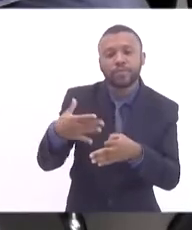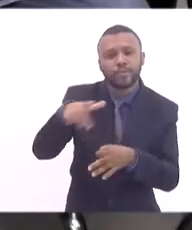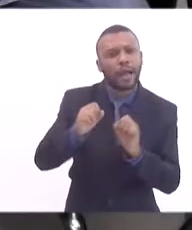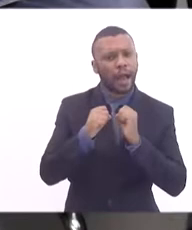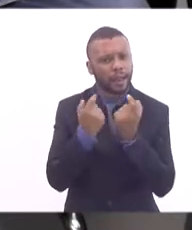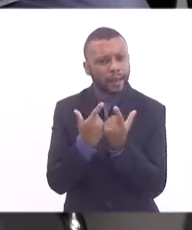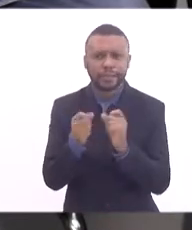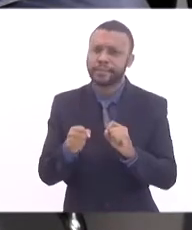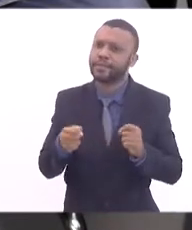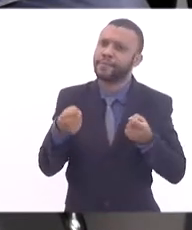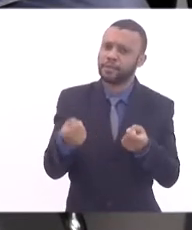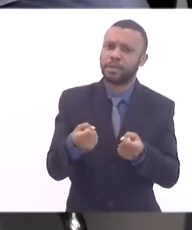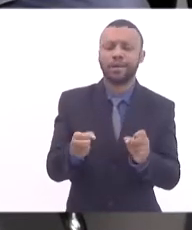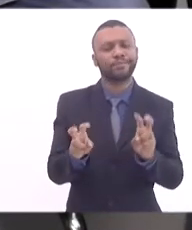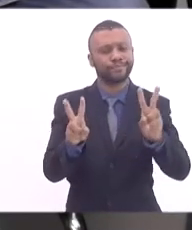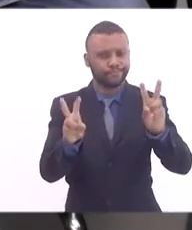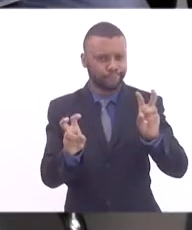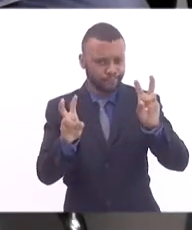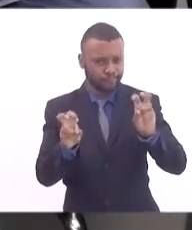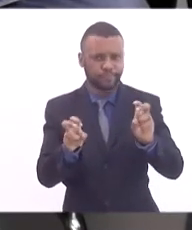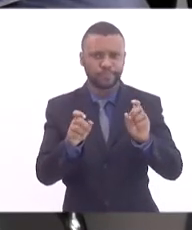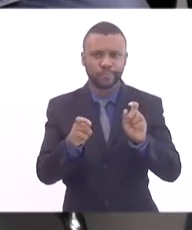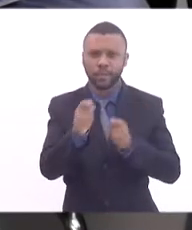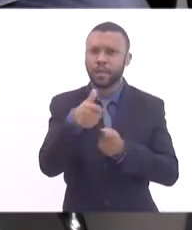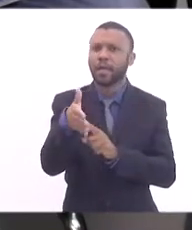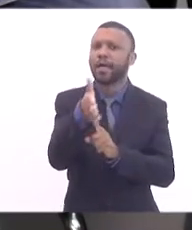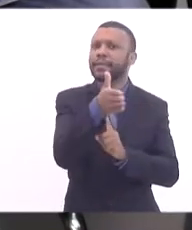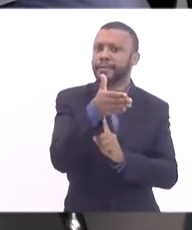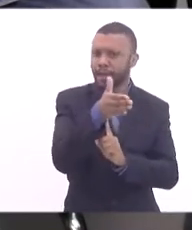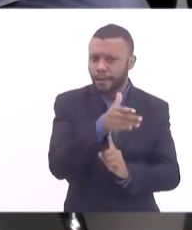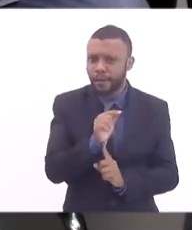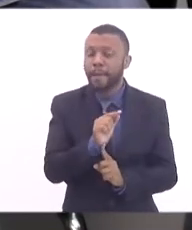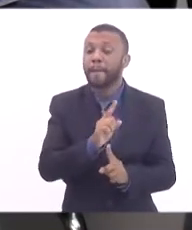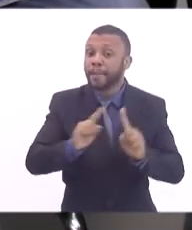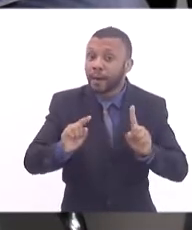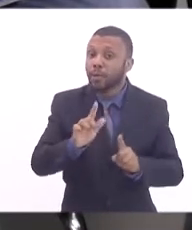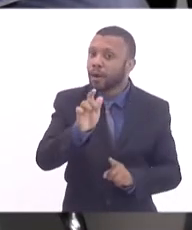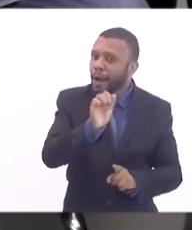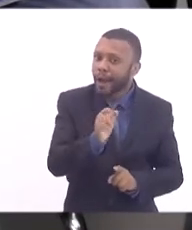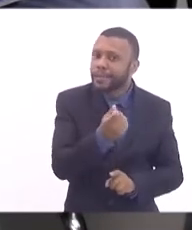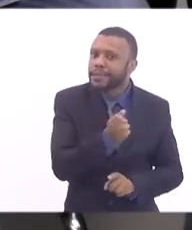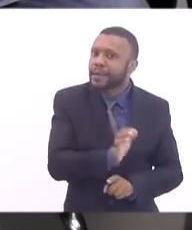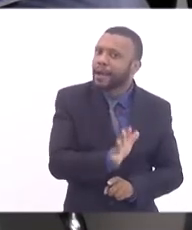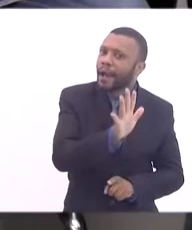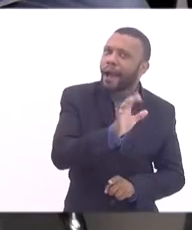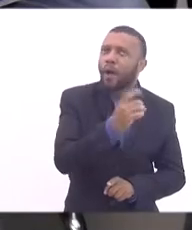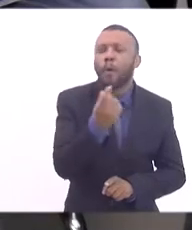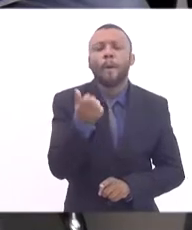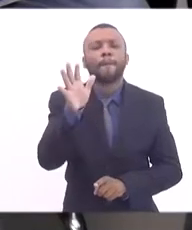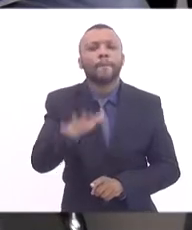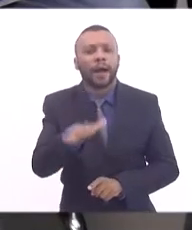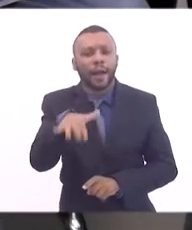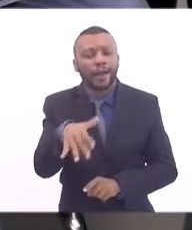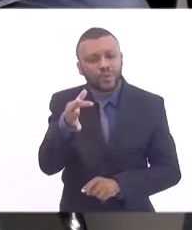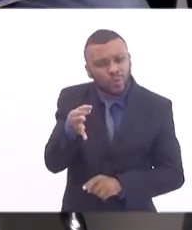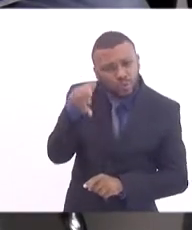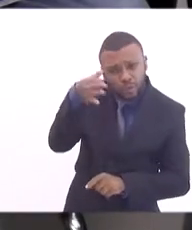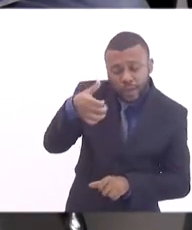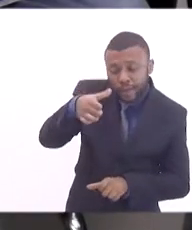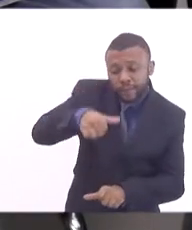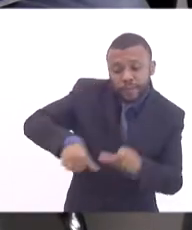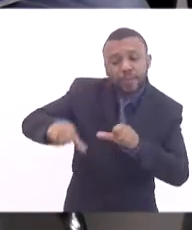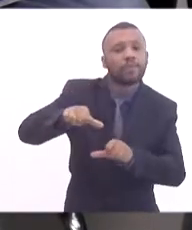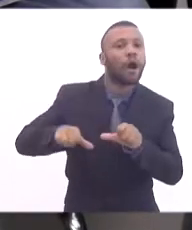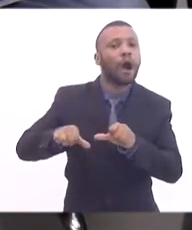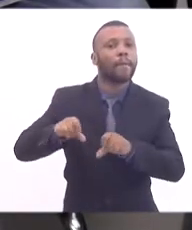né e mas na verdade o gás sendo caro ou barato ele é transformado em matéria-prima que